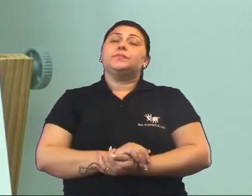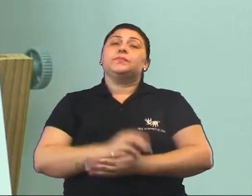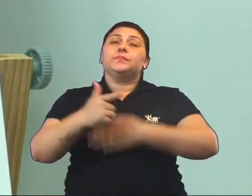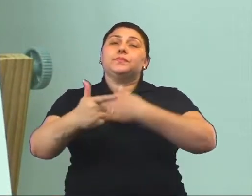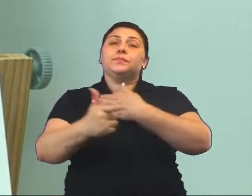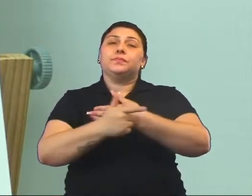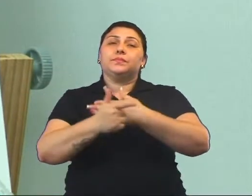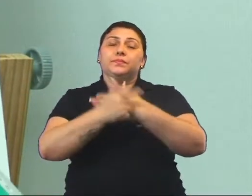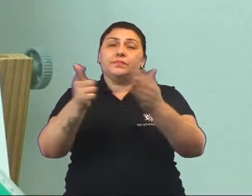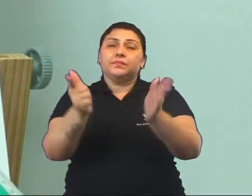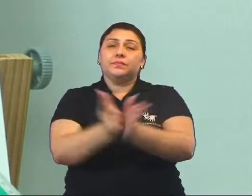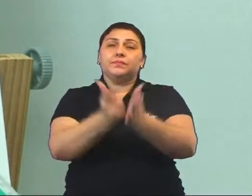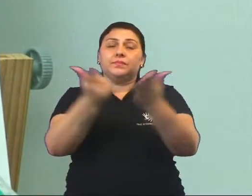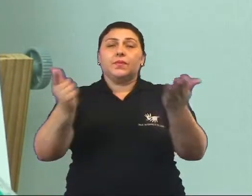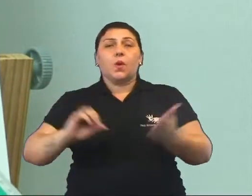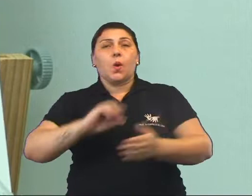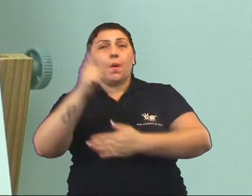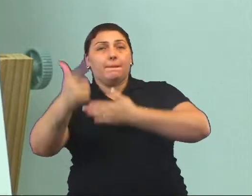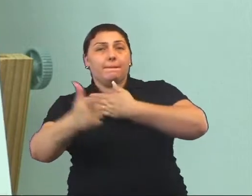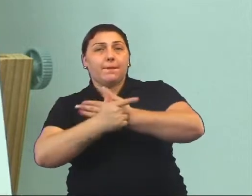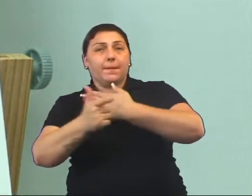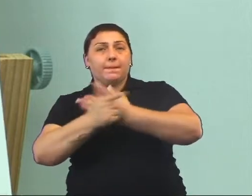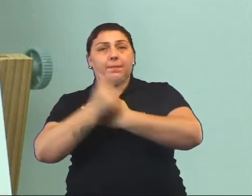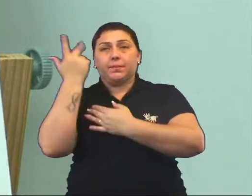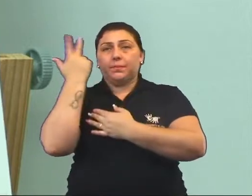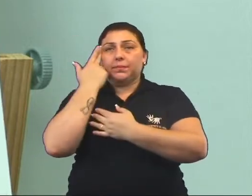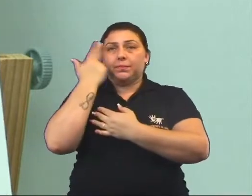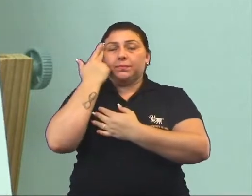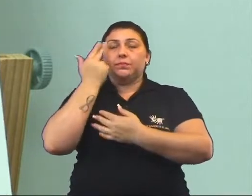folhas de jornal ou papel,